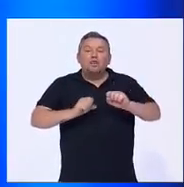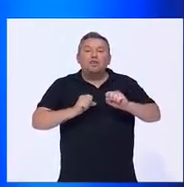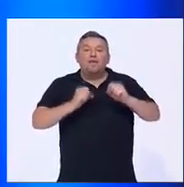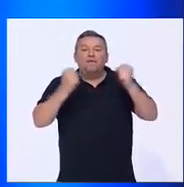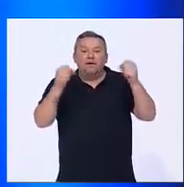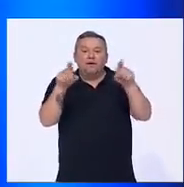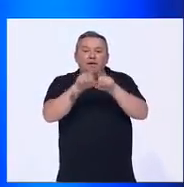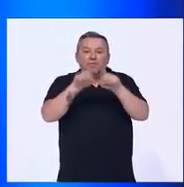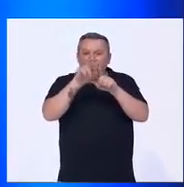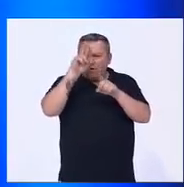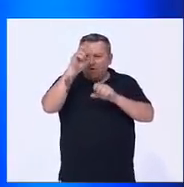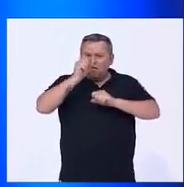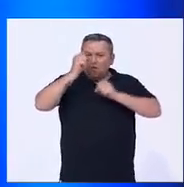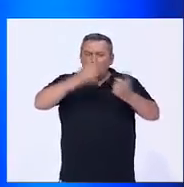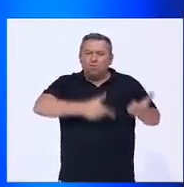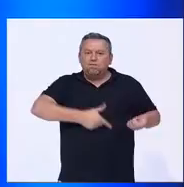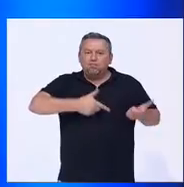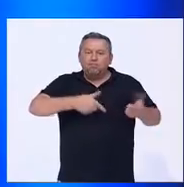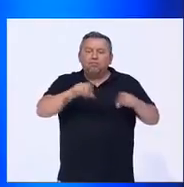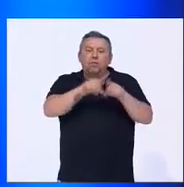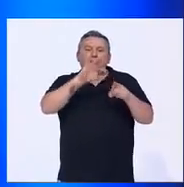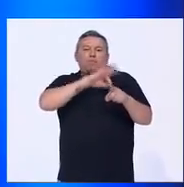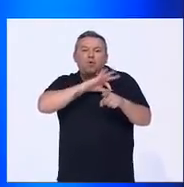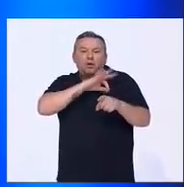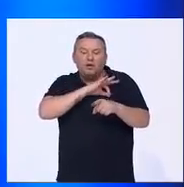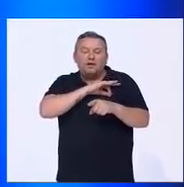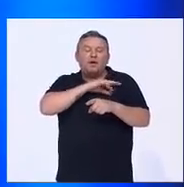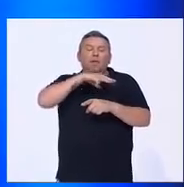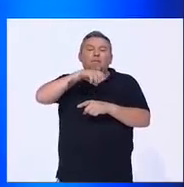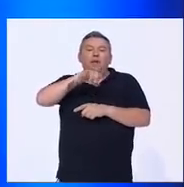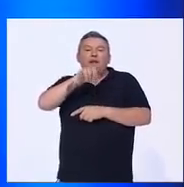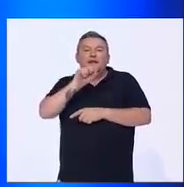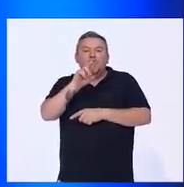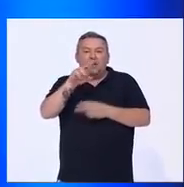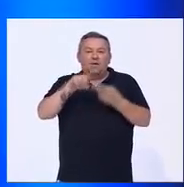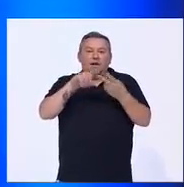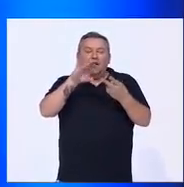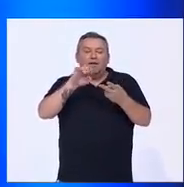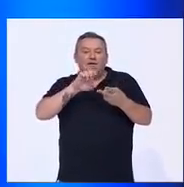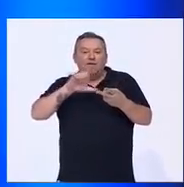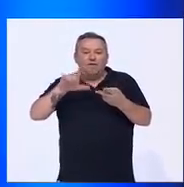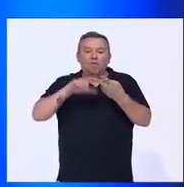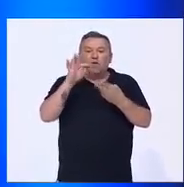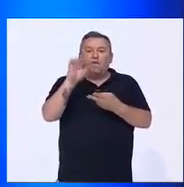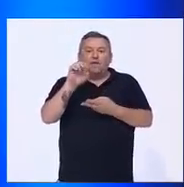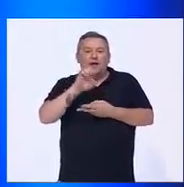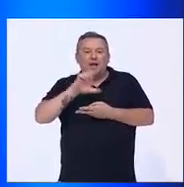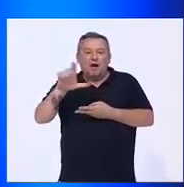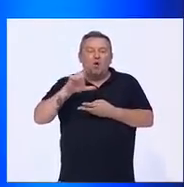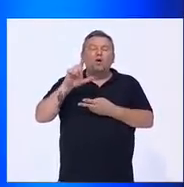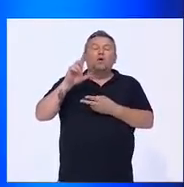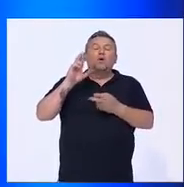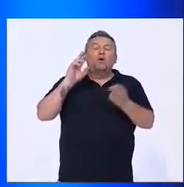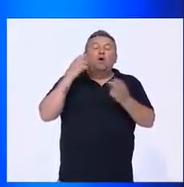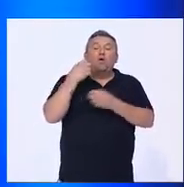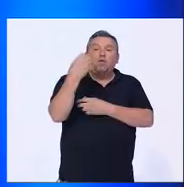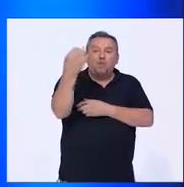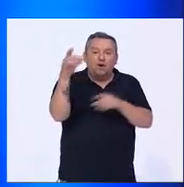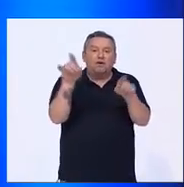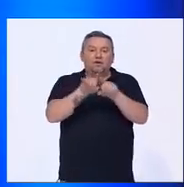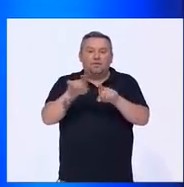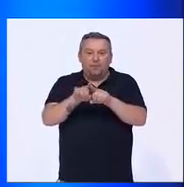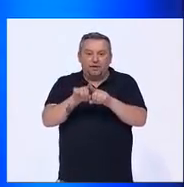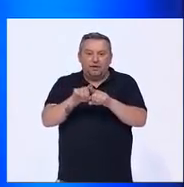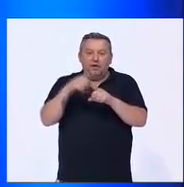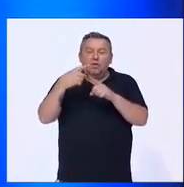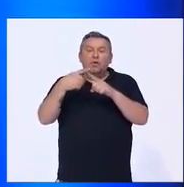as Forças Armadas, as polícias militares, as polícias civis dos estados, a Polícia Federal, a Polícia Rodoviária Federal. A nossa fronteira, Mariana e Mauro,